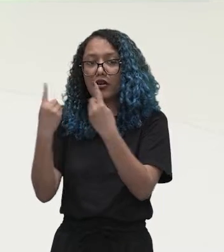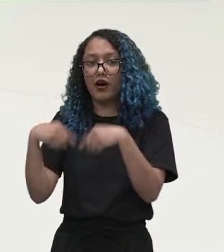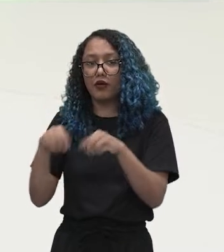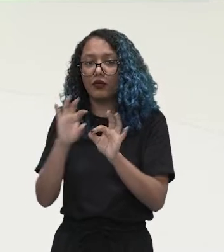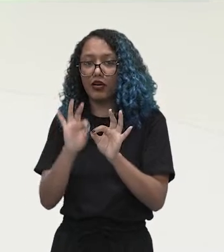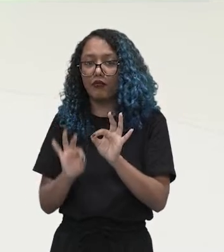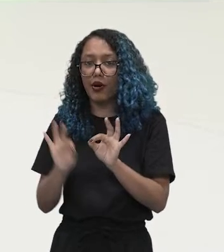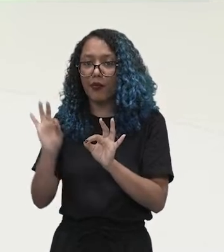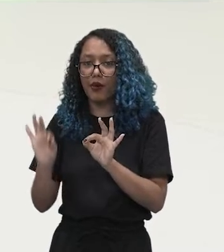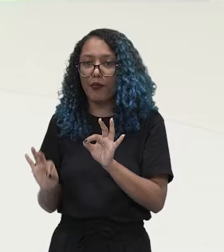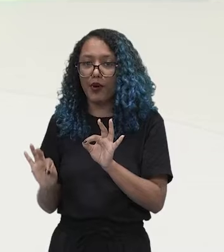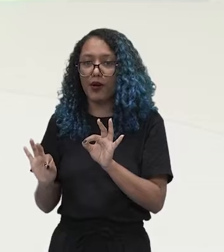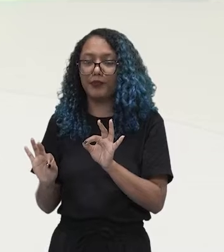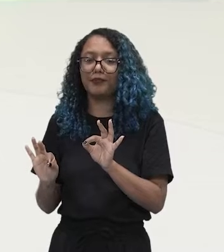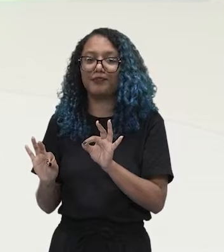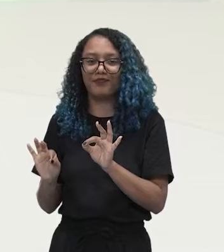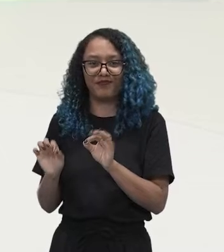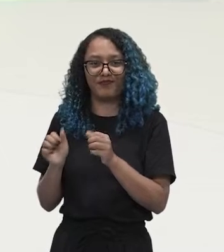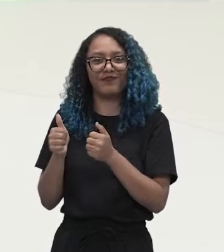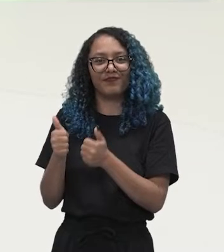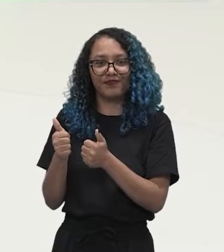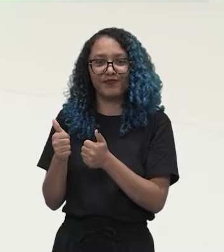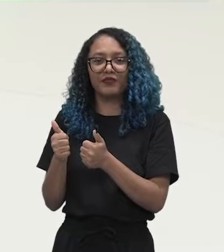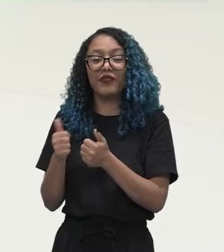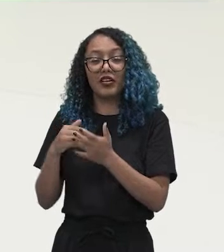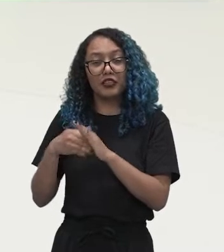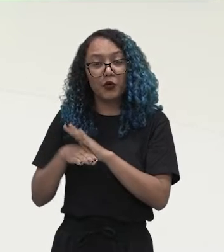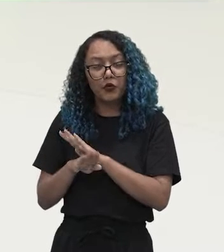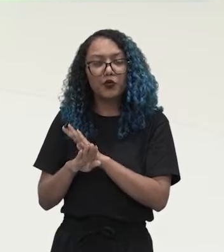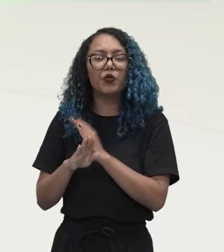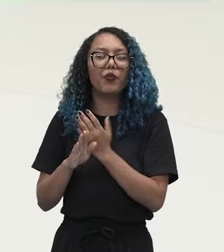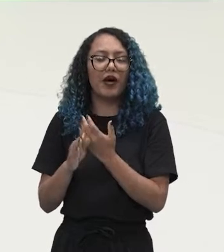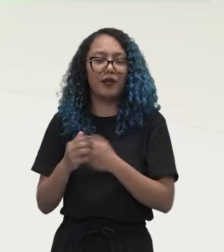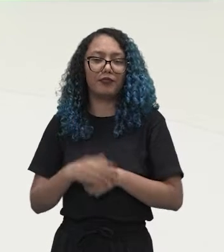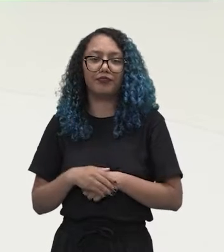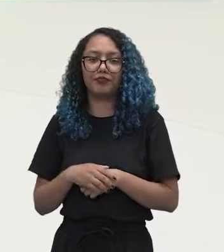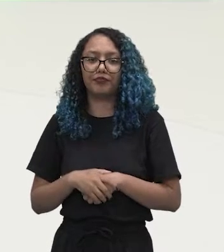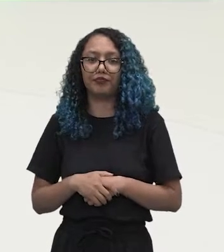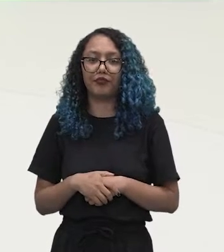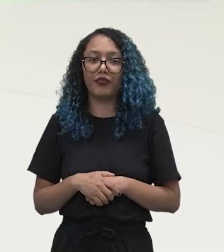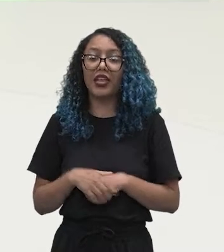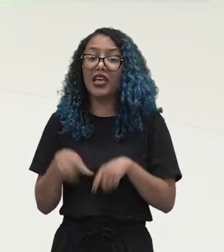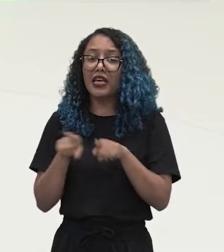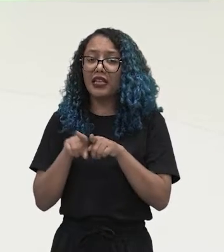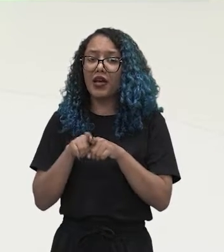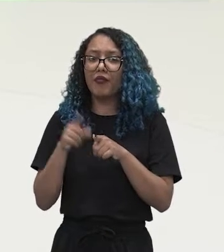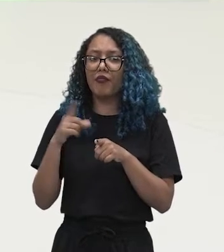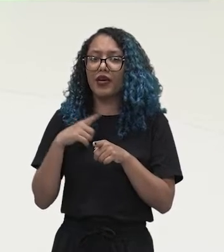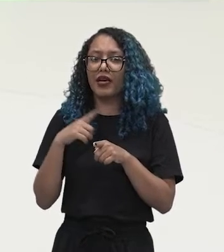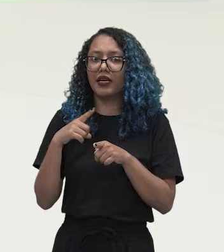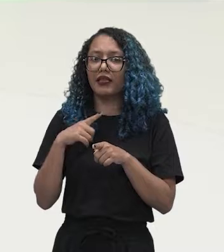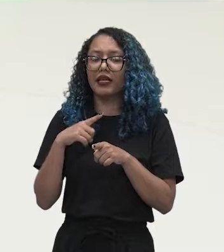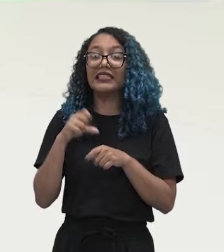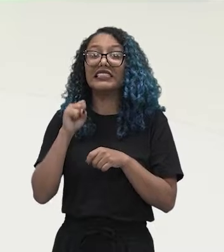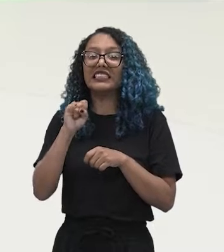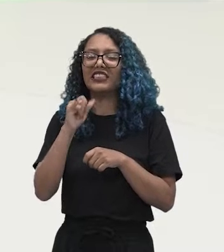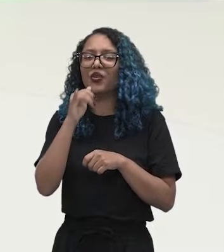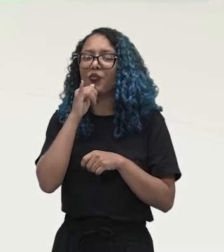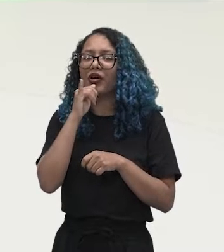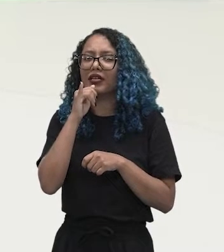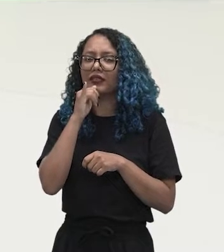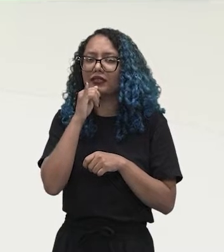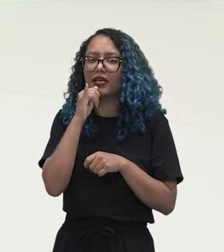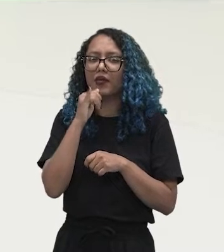fórmula em bastão, para a gente se habituar com todas elas. Além das cadeias abertas, se a cadeia ela não for